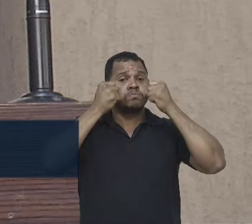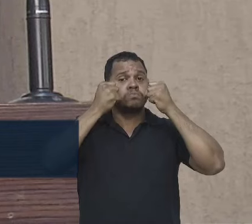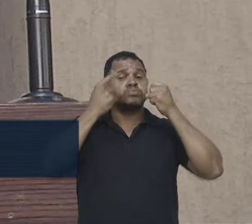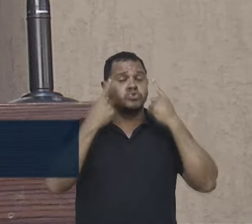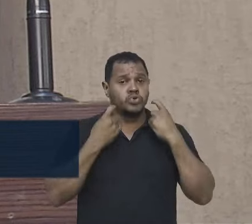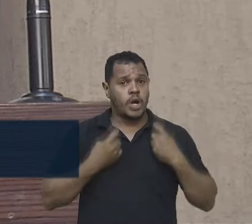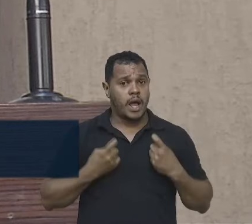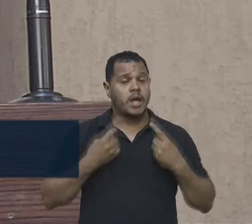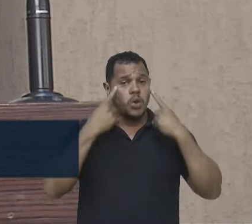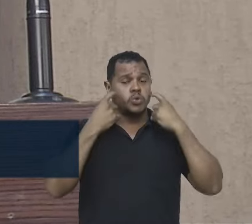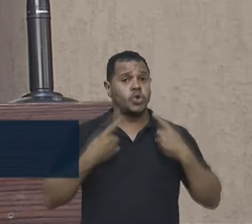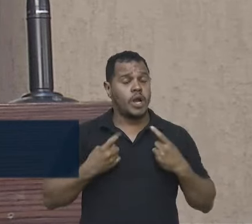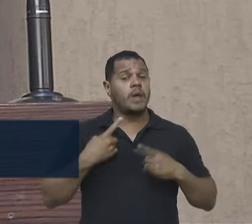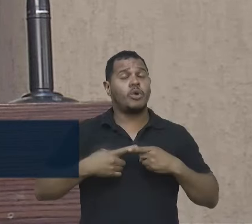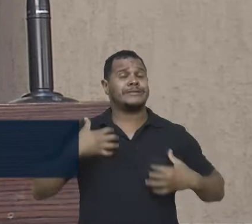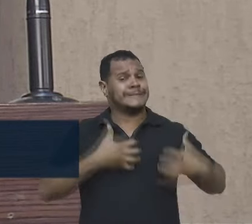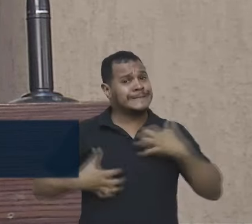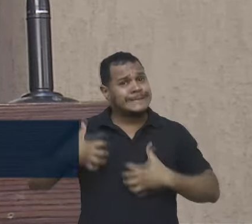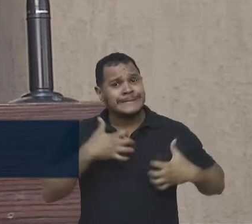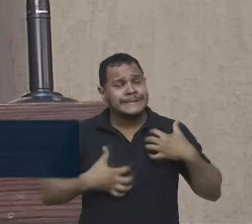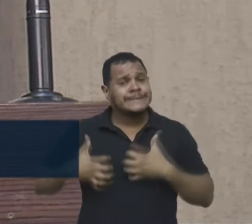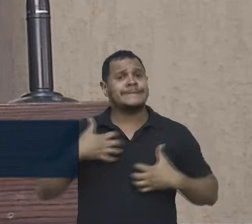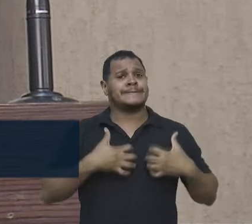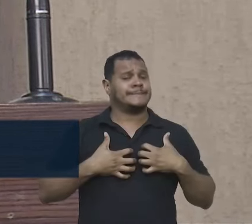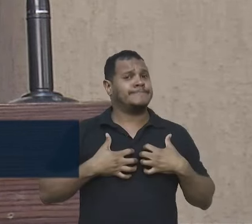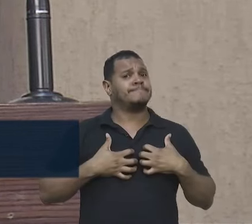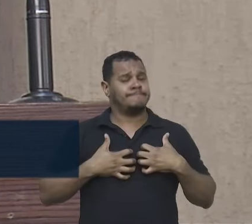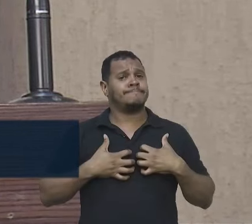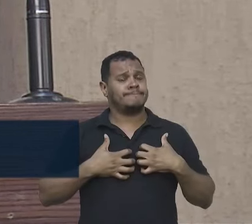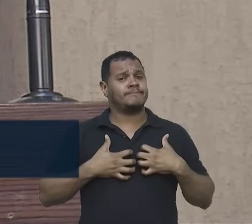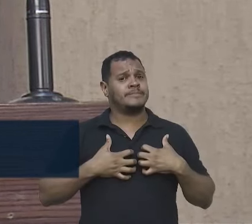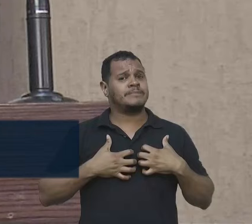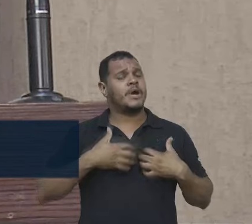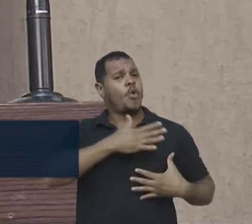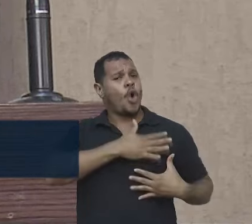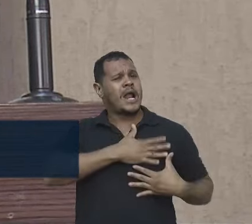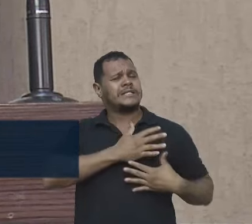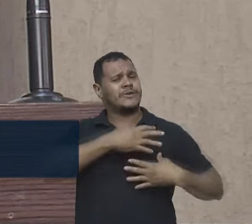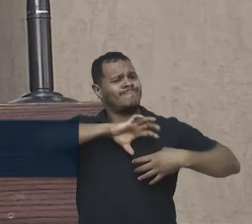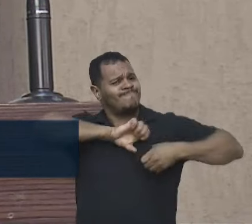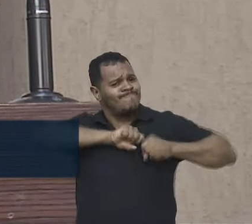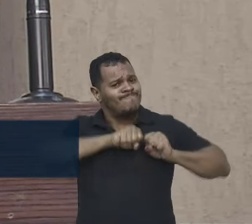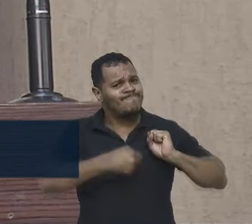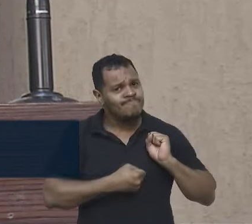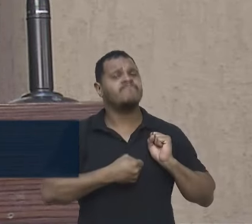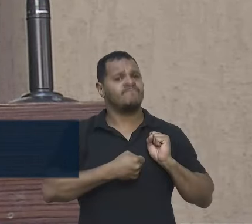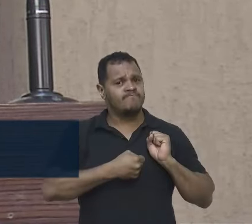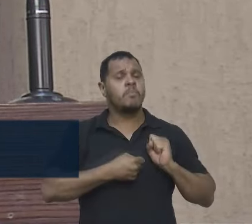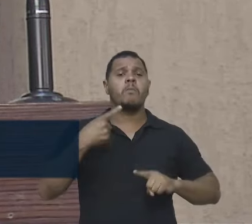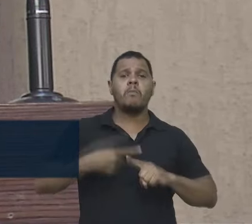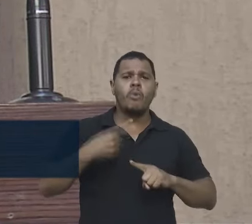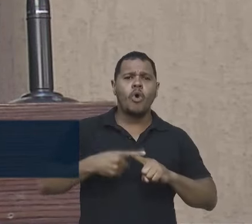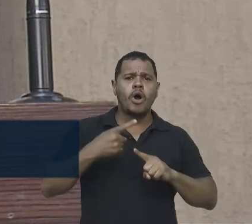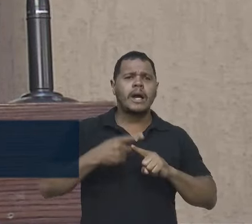desaparecido desde o dia 13 de Fevereiro luí Gustavo Silva de Jesus adolescente de 15 anos foi visto por último saindo de sua